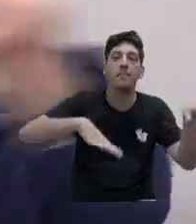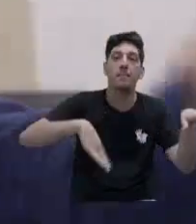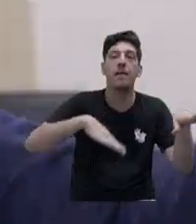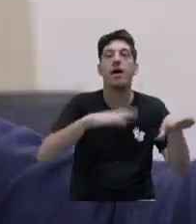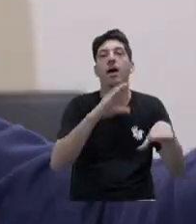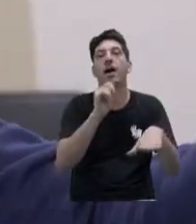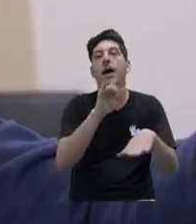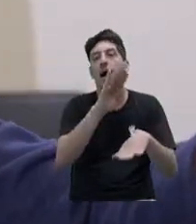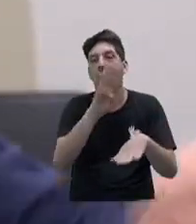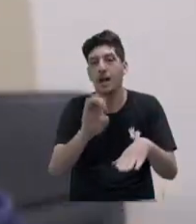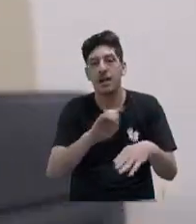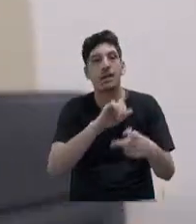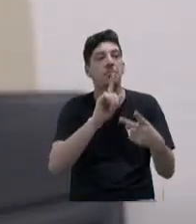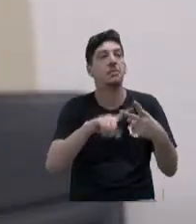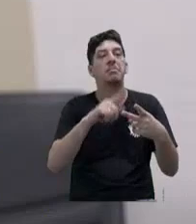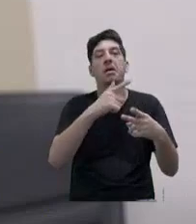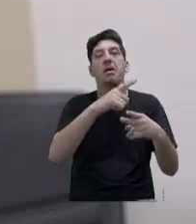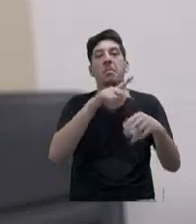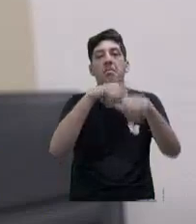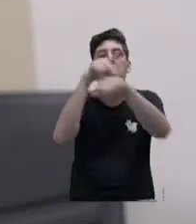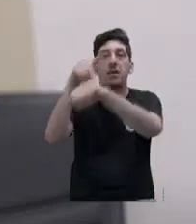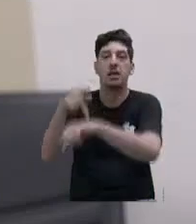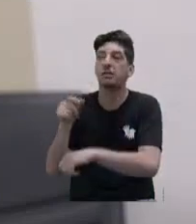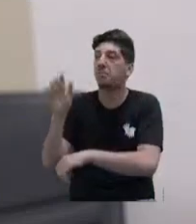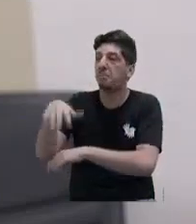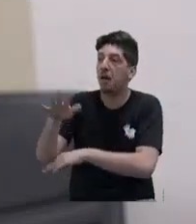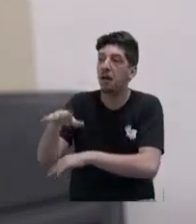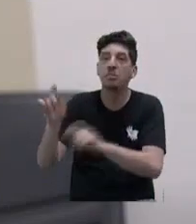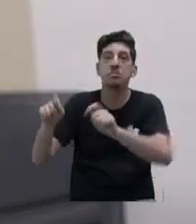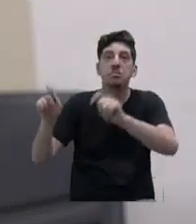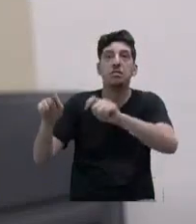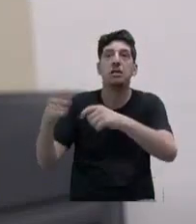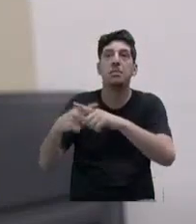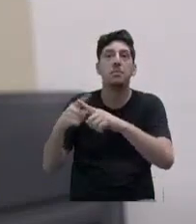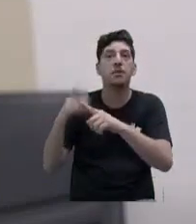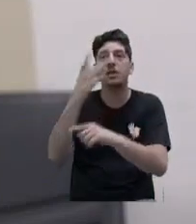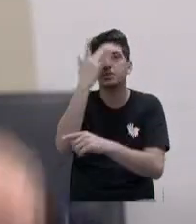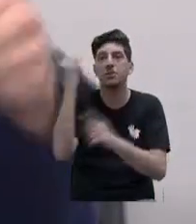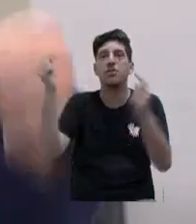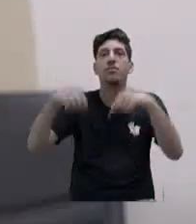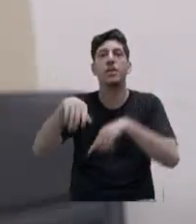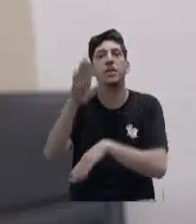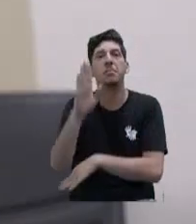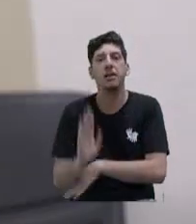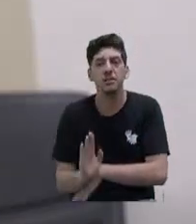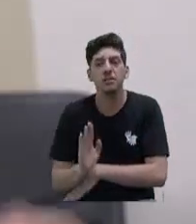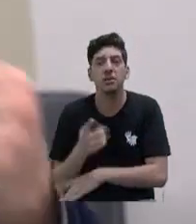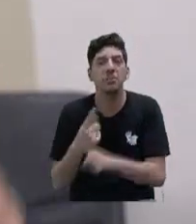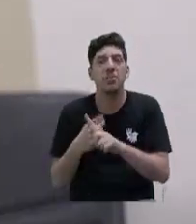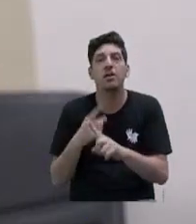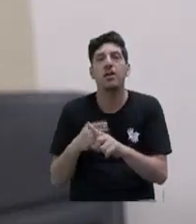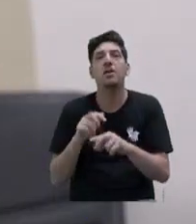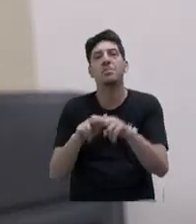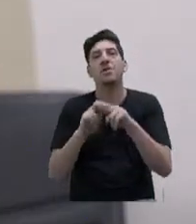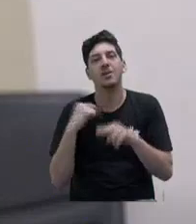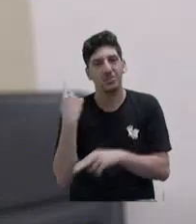lugares, eu tenho lugares no mundo muito mais bonitos, mais baratos, mais competitivos. Por que as pessoas vêm ao Brasil? É justamente pelo